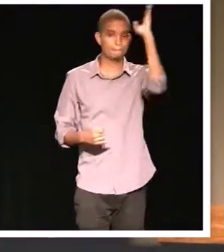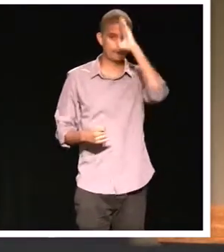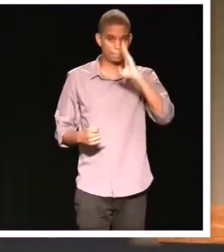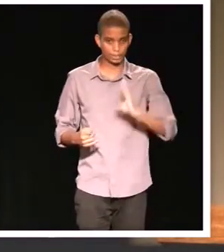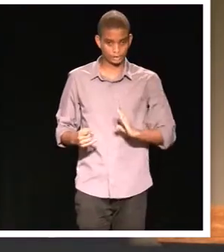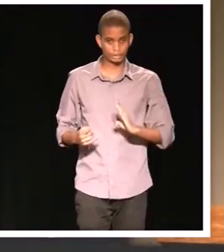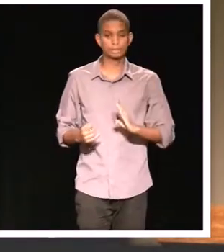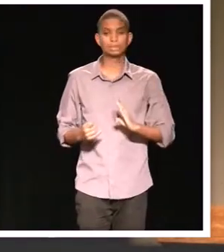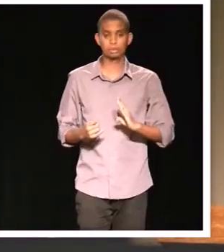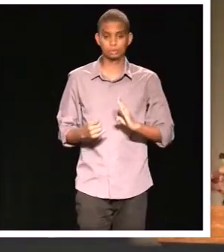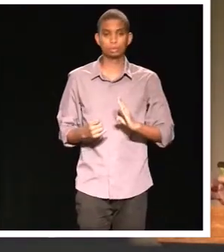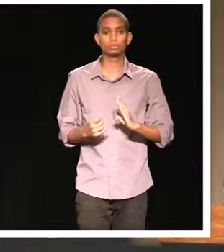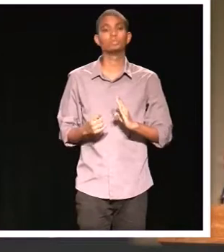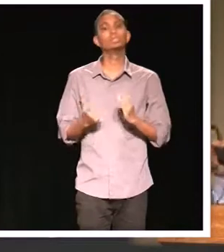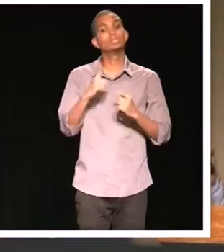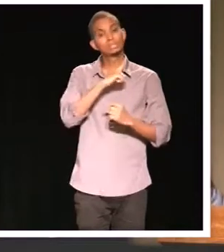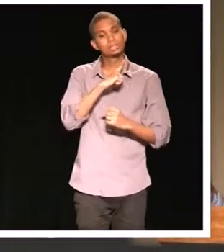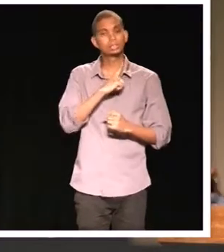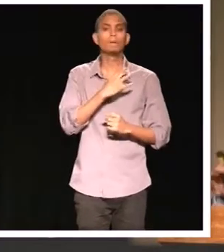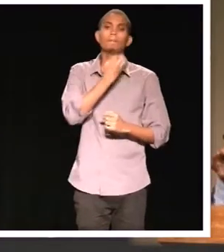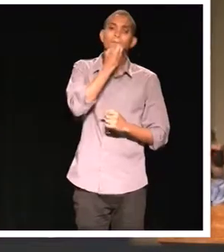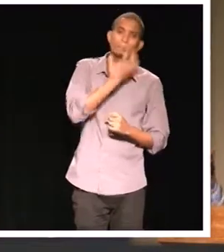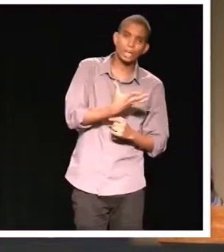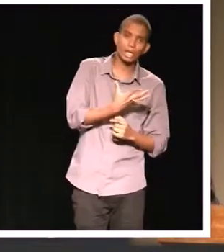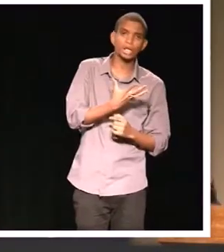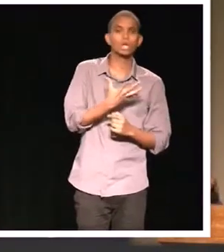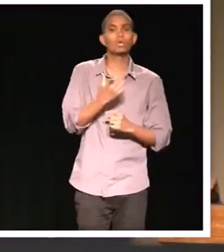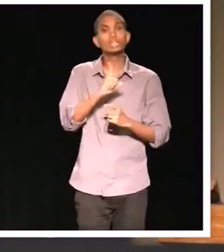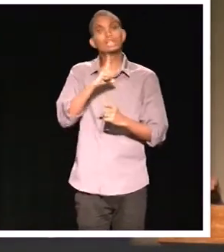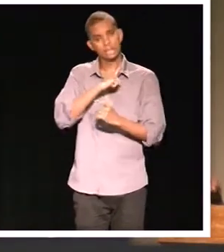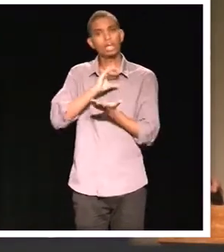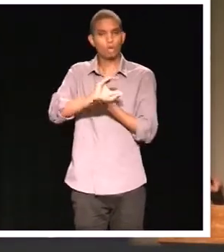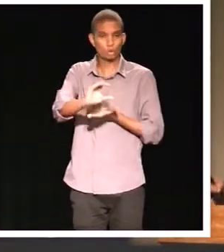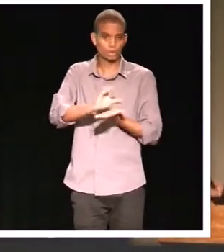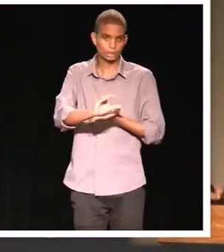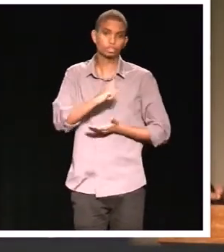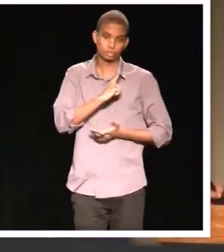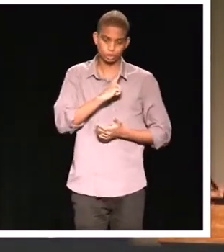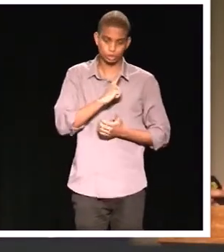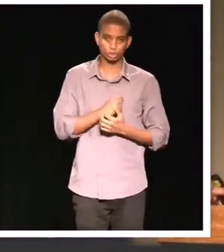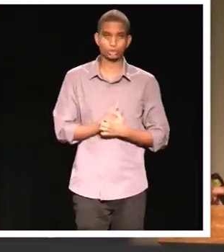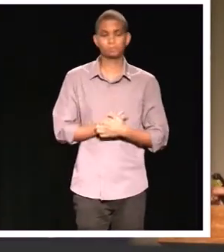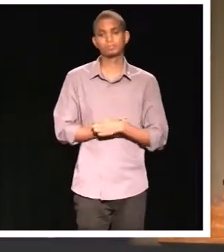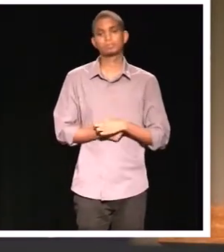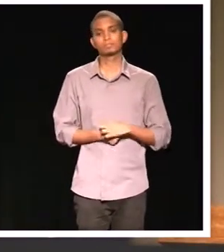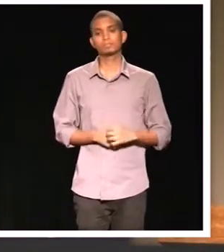e recebe, mal ou bem, um orçamento.